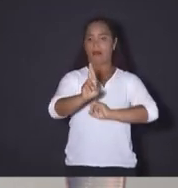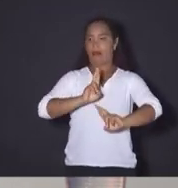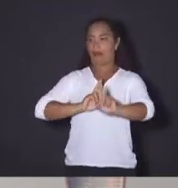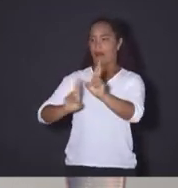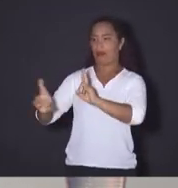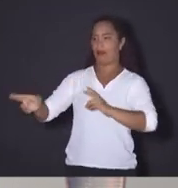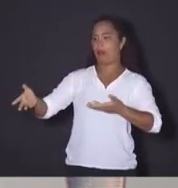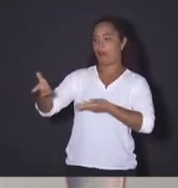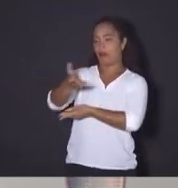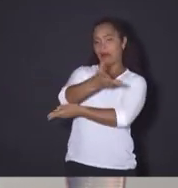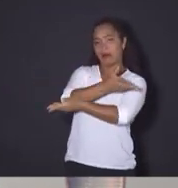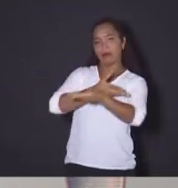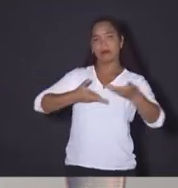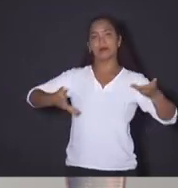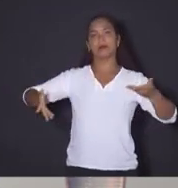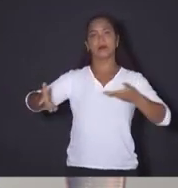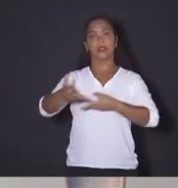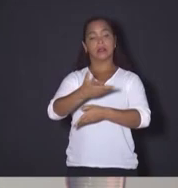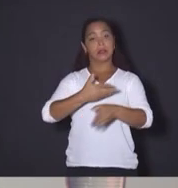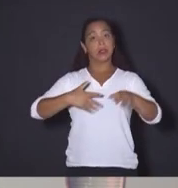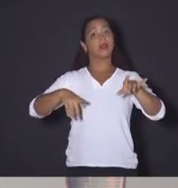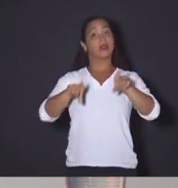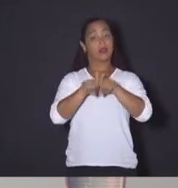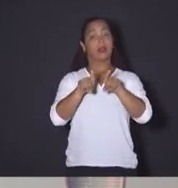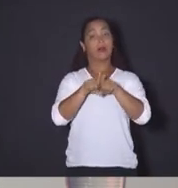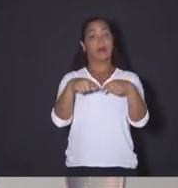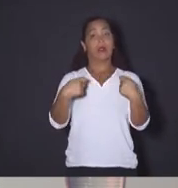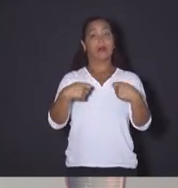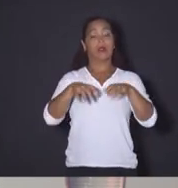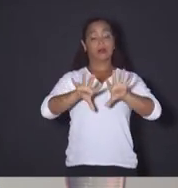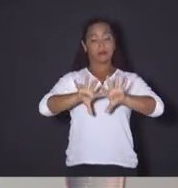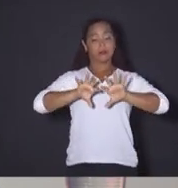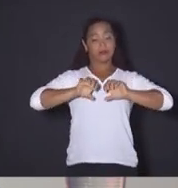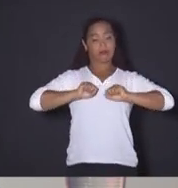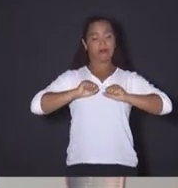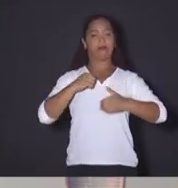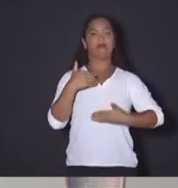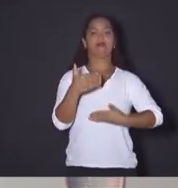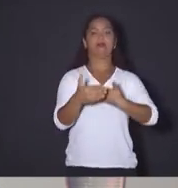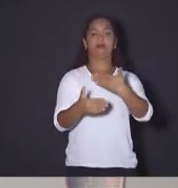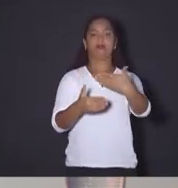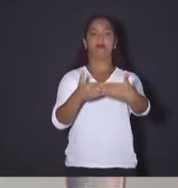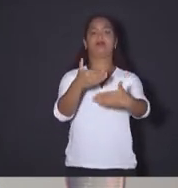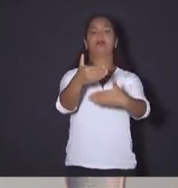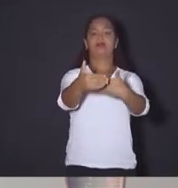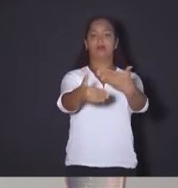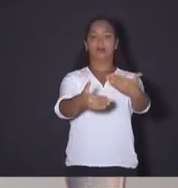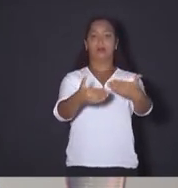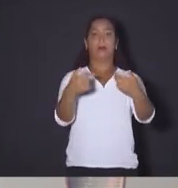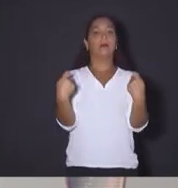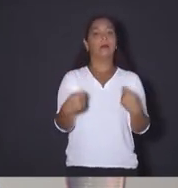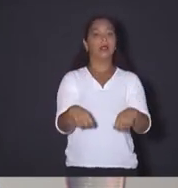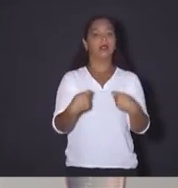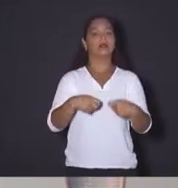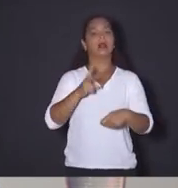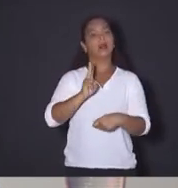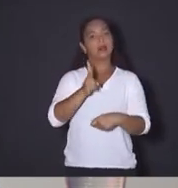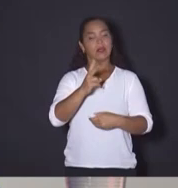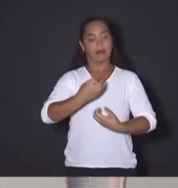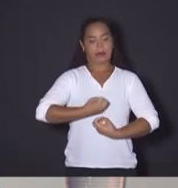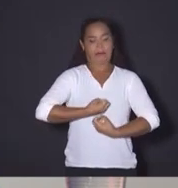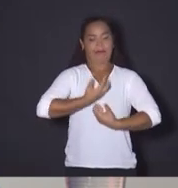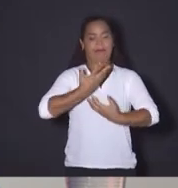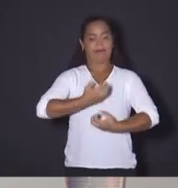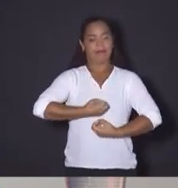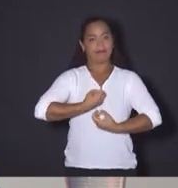inter pessoais é necessário que elas façam parte do processo formativo isso necessariamente deverá produzir o que